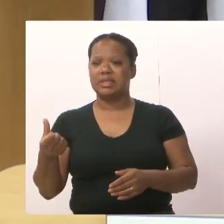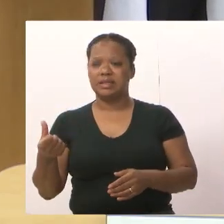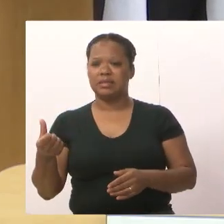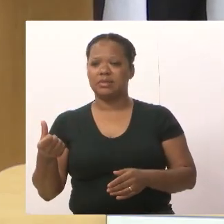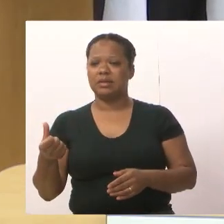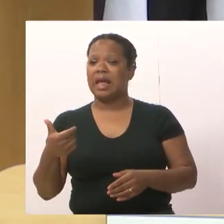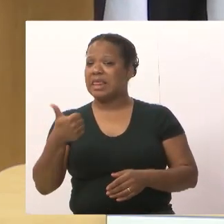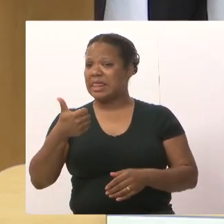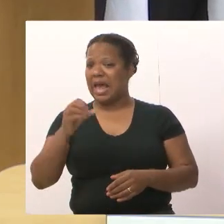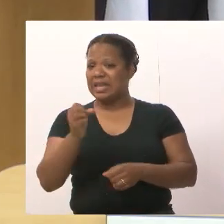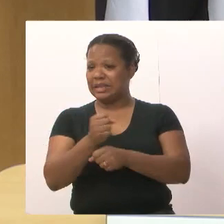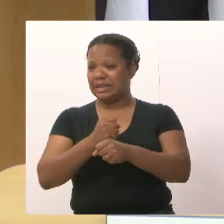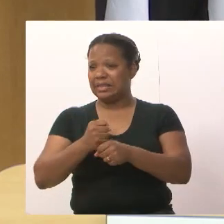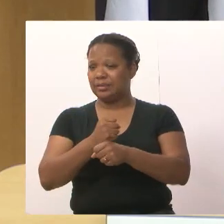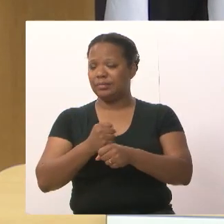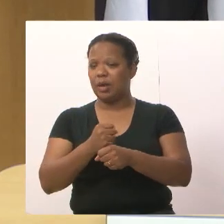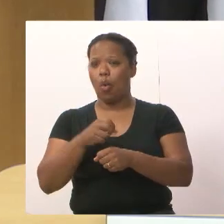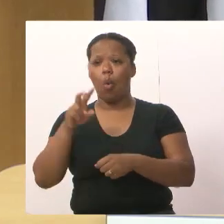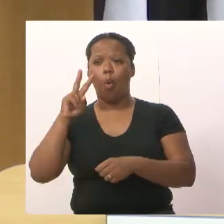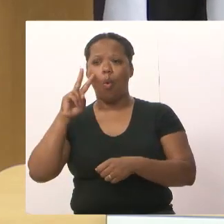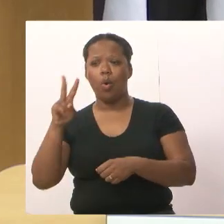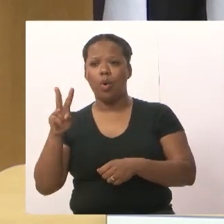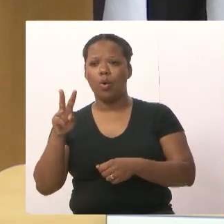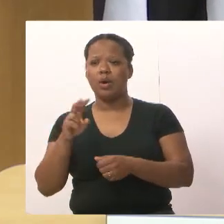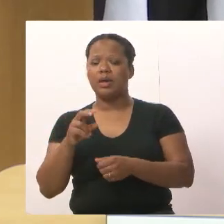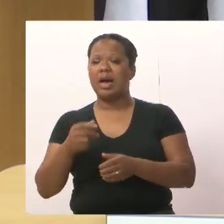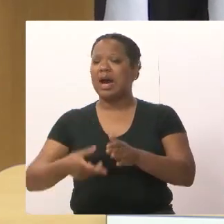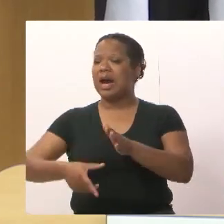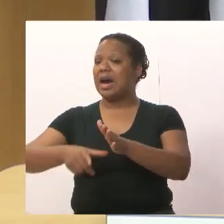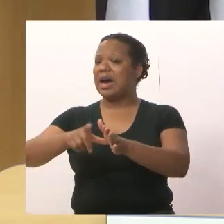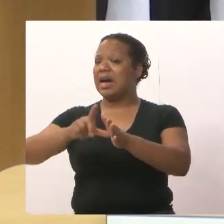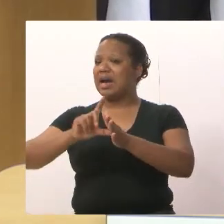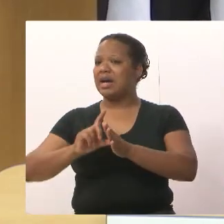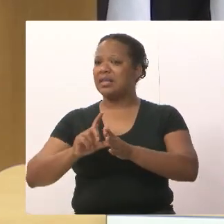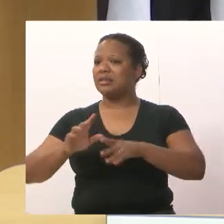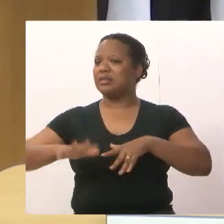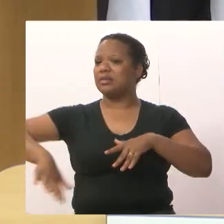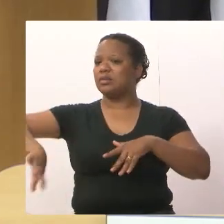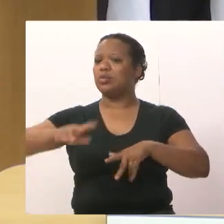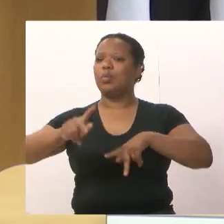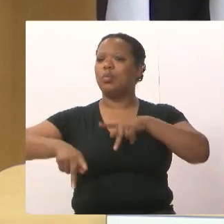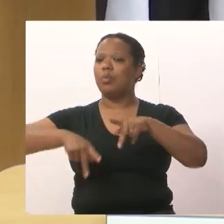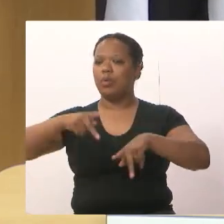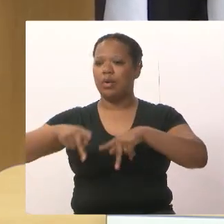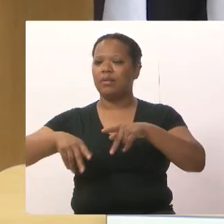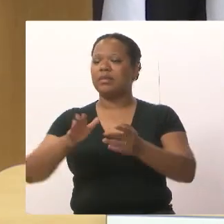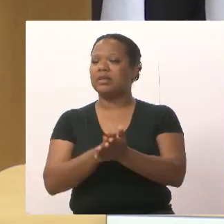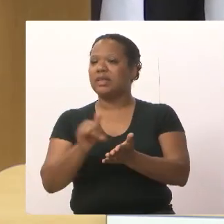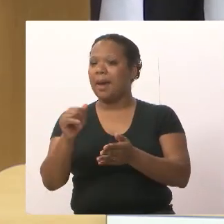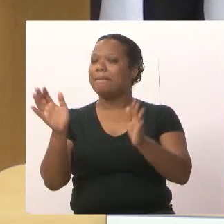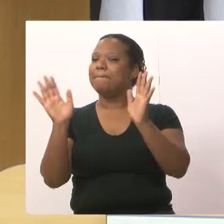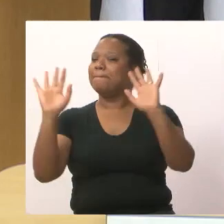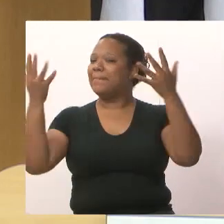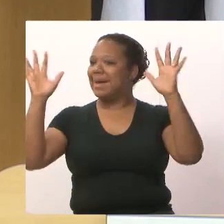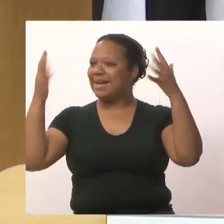Jacareí e esta casa olhou 10 anos antes a população de Jacareí.